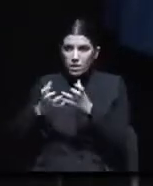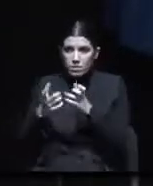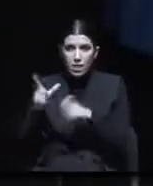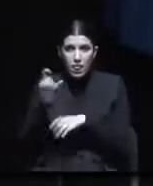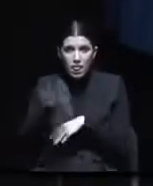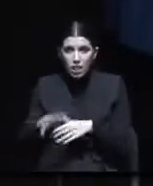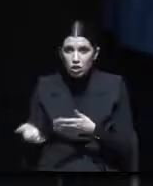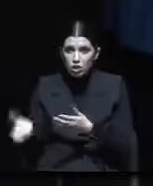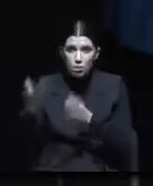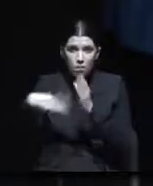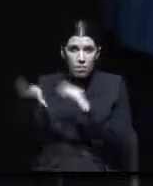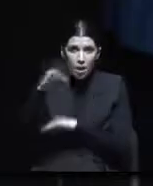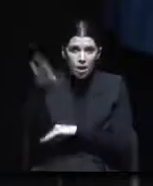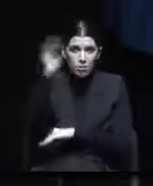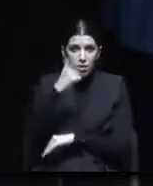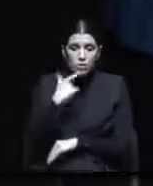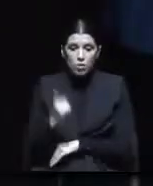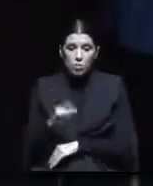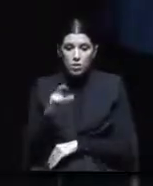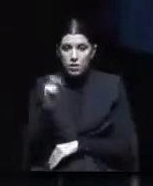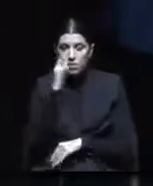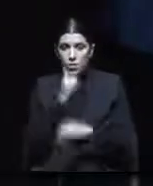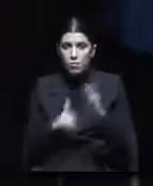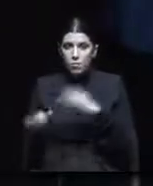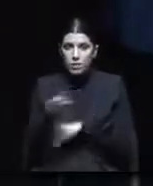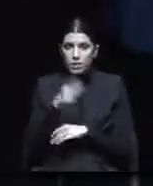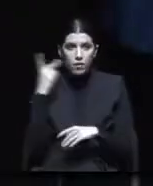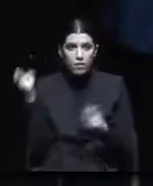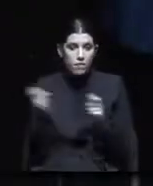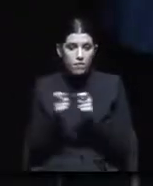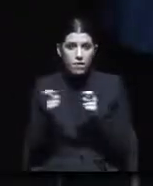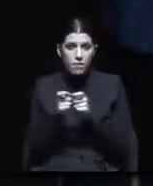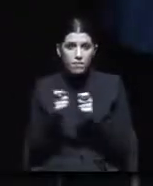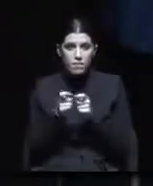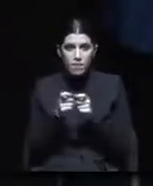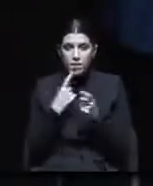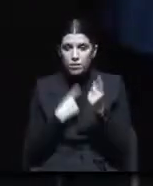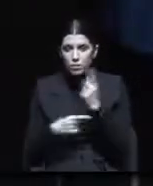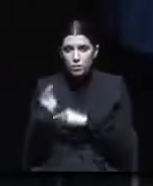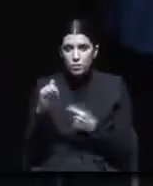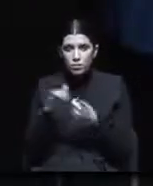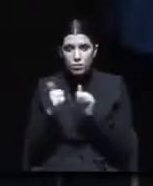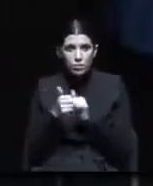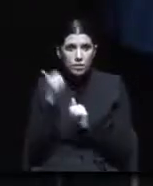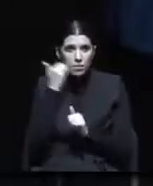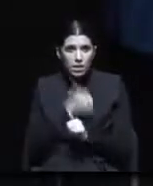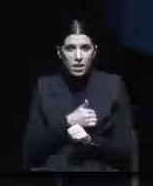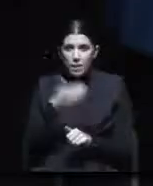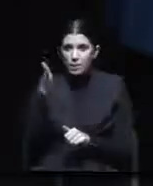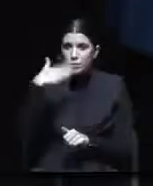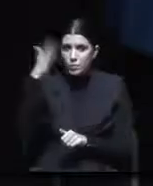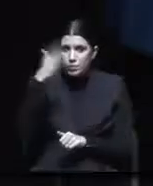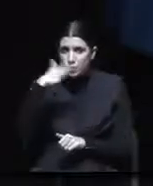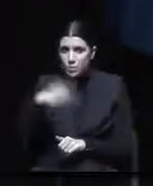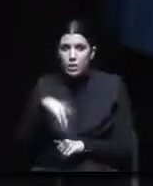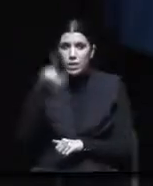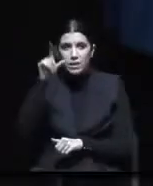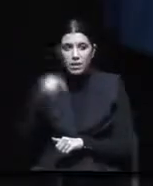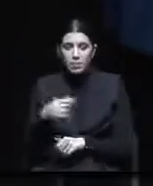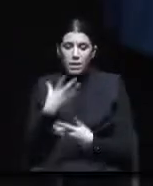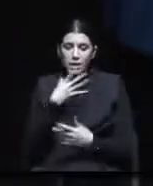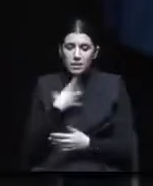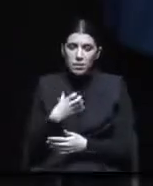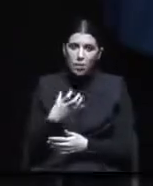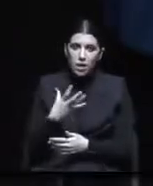mais resíduos. Também as populações que residem nas proximidades denunciam problemas graves de maus cheiros e receiam que